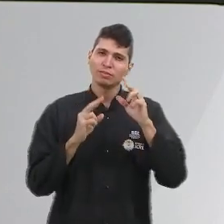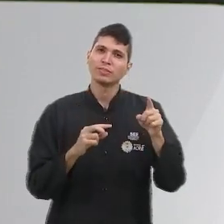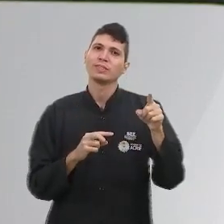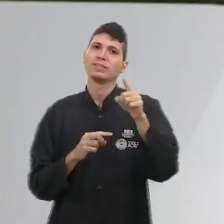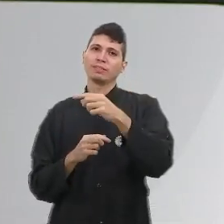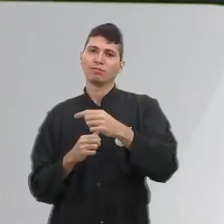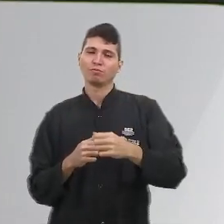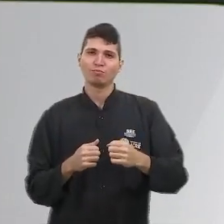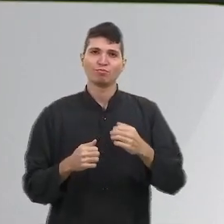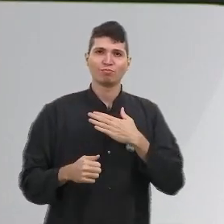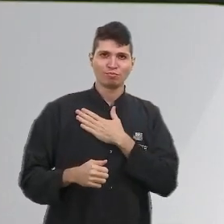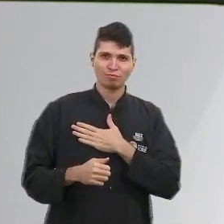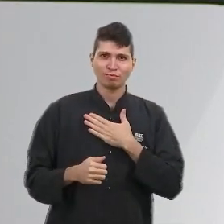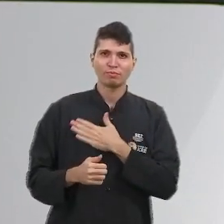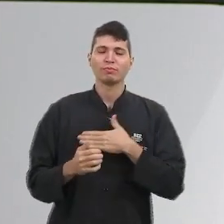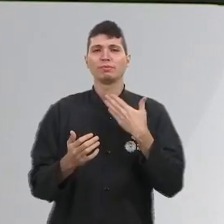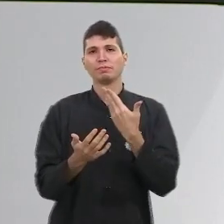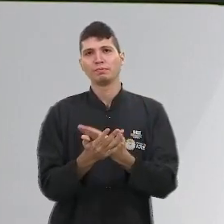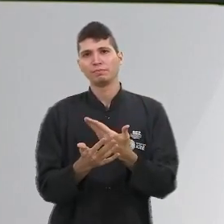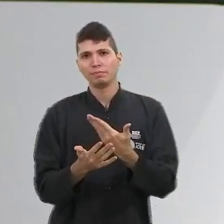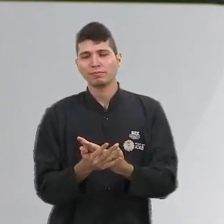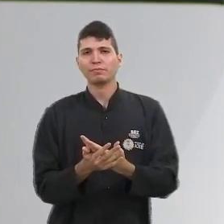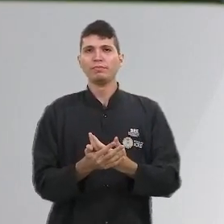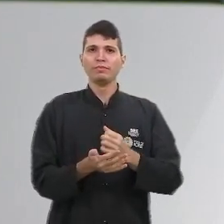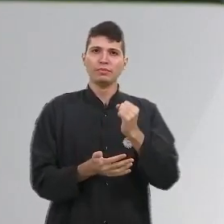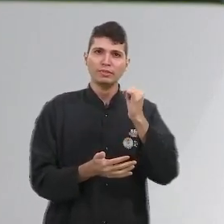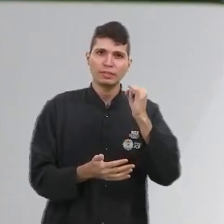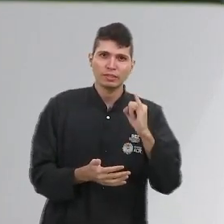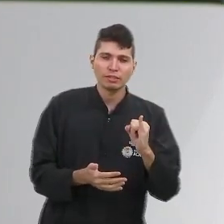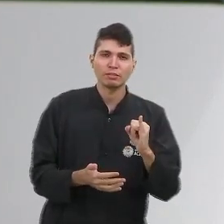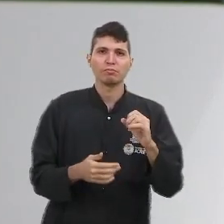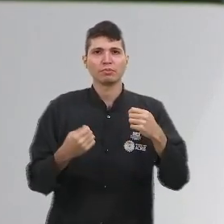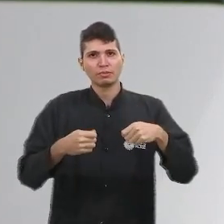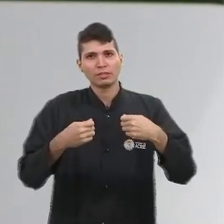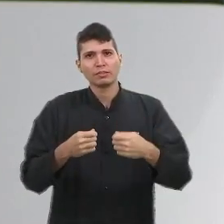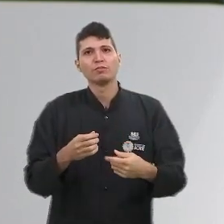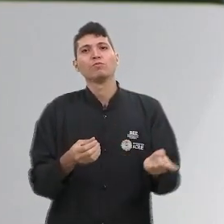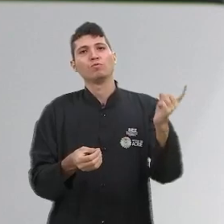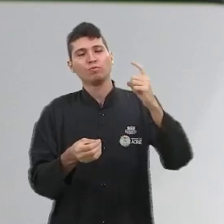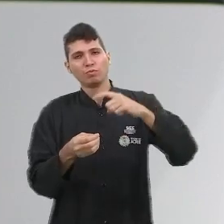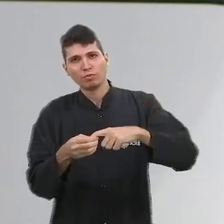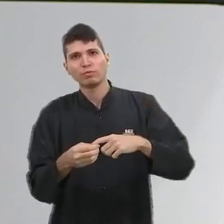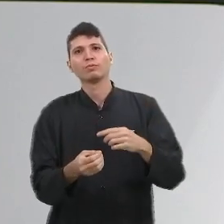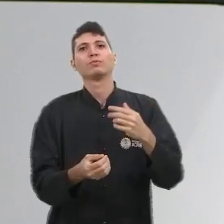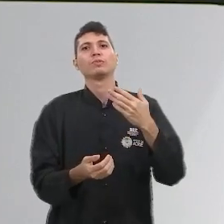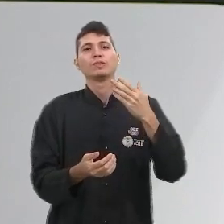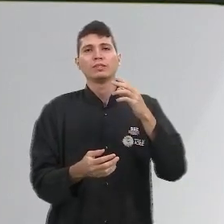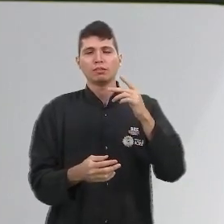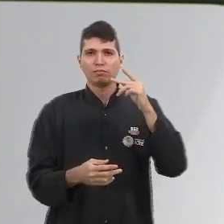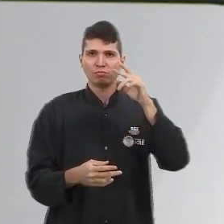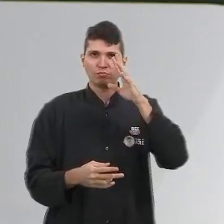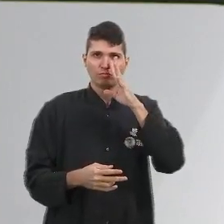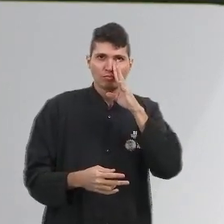gostado dessa aula. Se precisar, reassista, pausa o vídeo, volta. Beleza, gente?